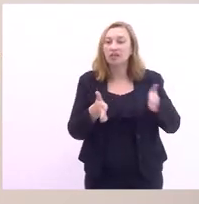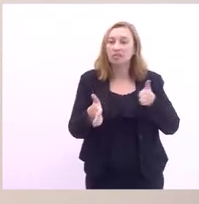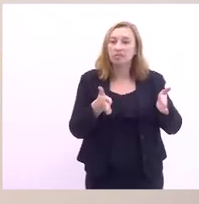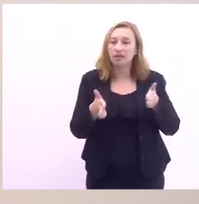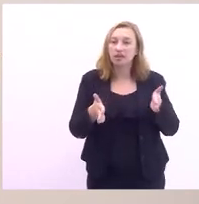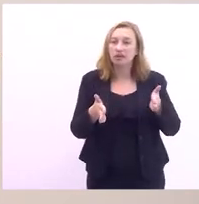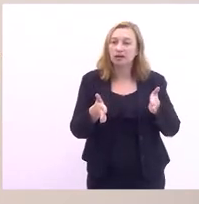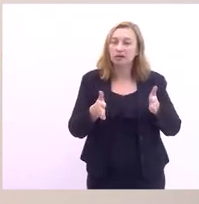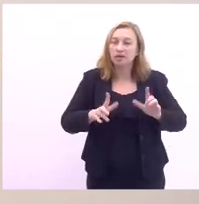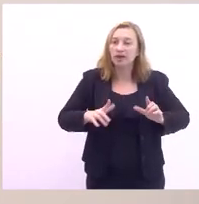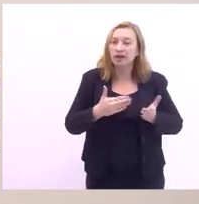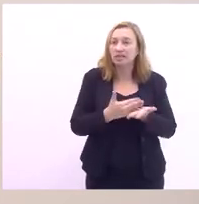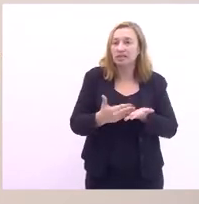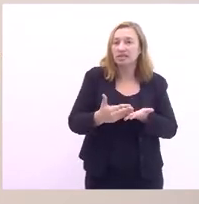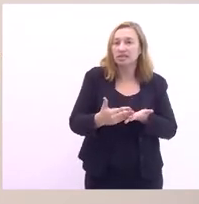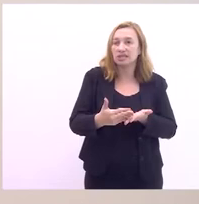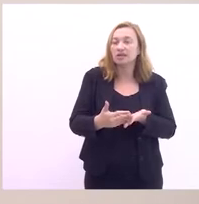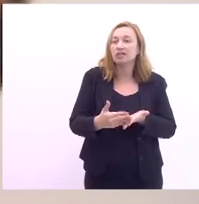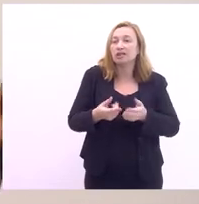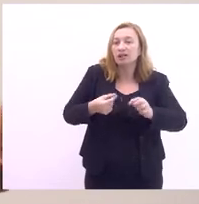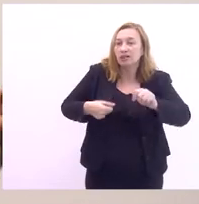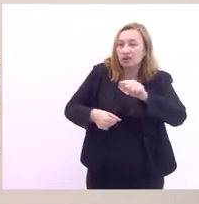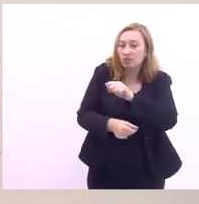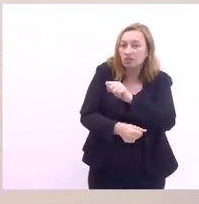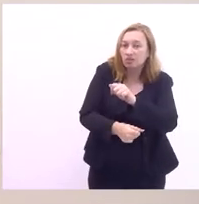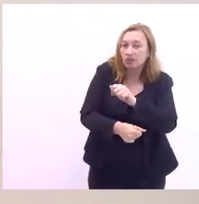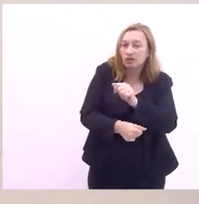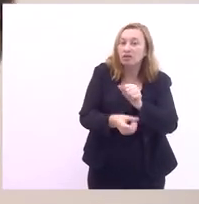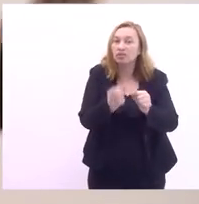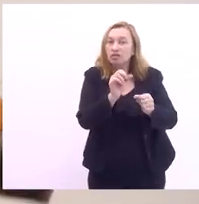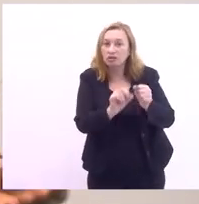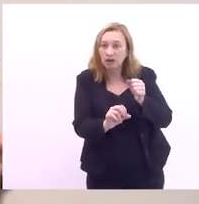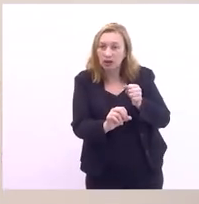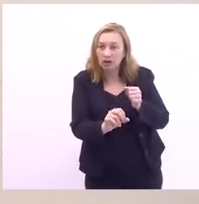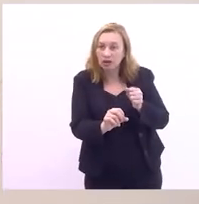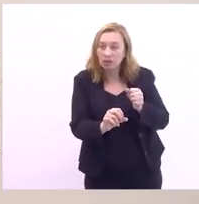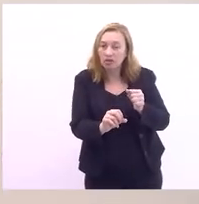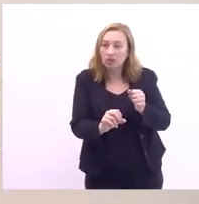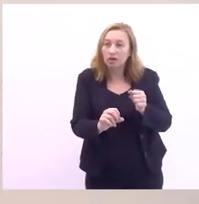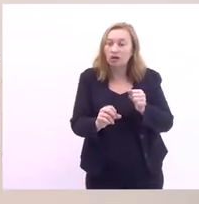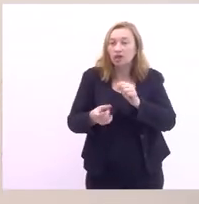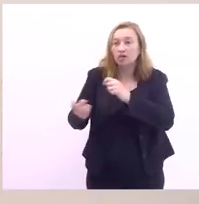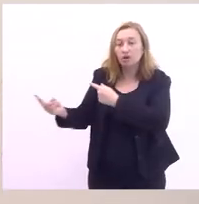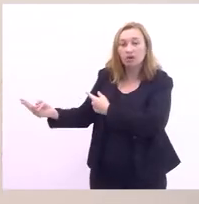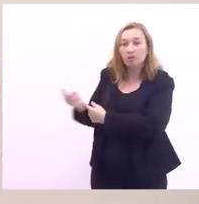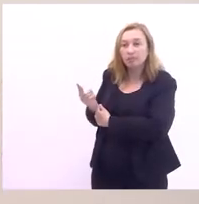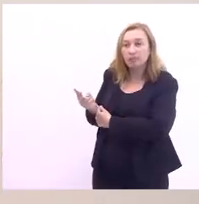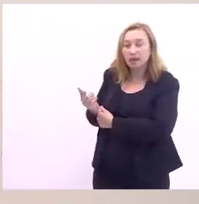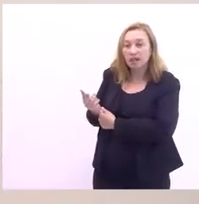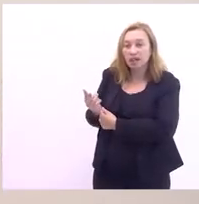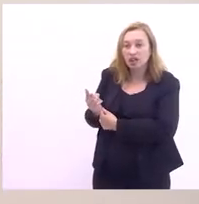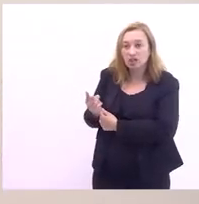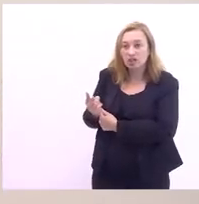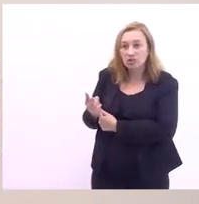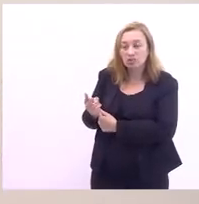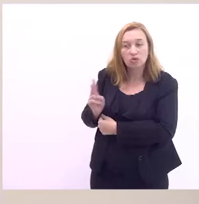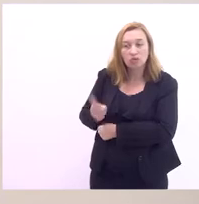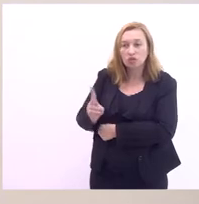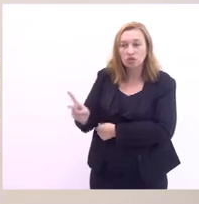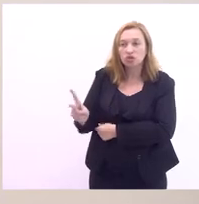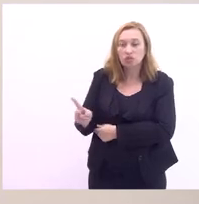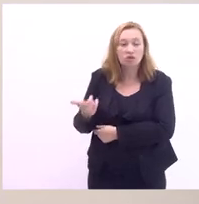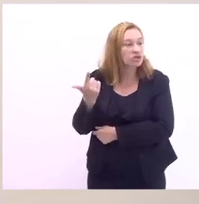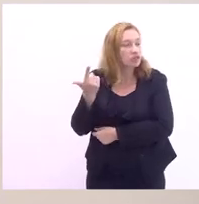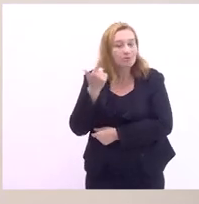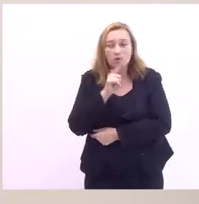ligação. Então, você fica com o investimento feito, o empréstimo rodando, e você não consegue fazer a geração desse